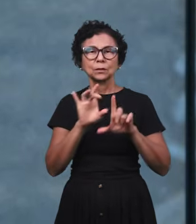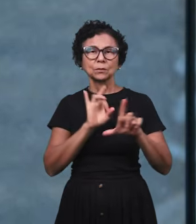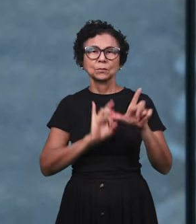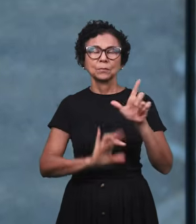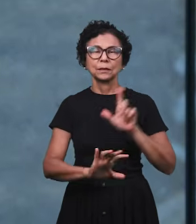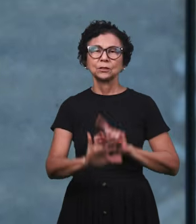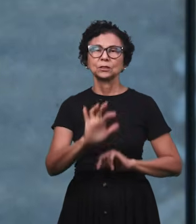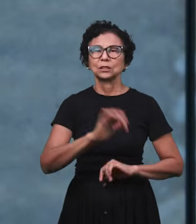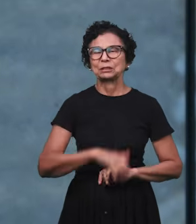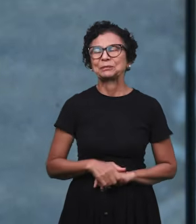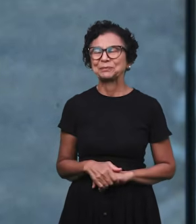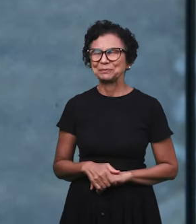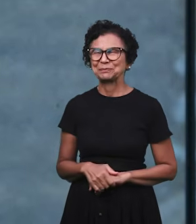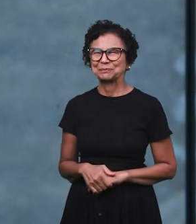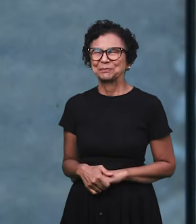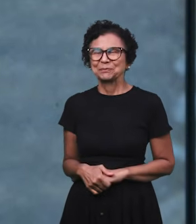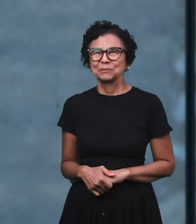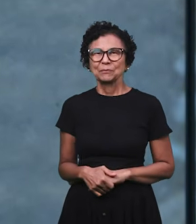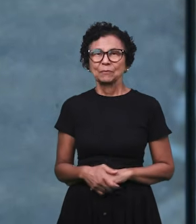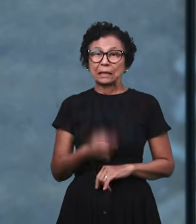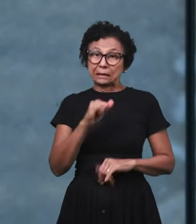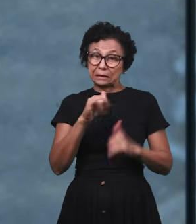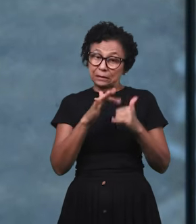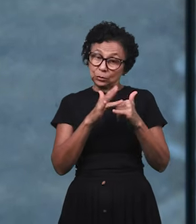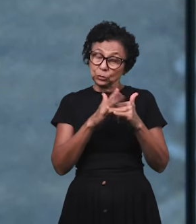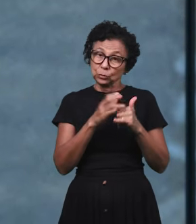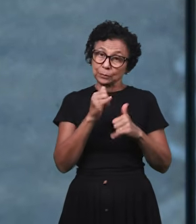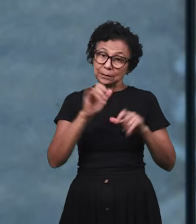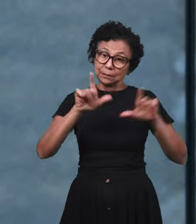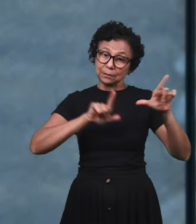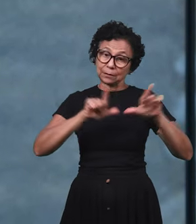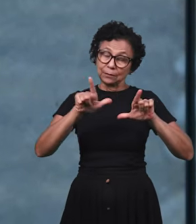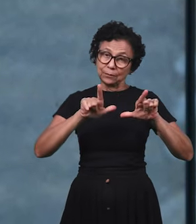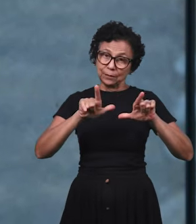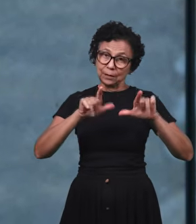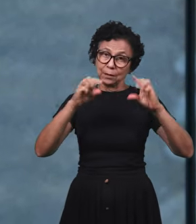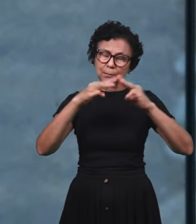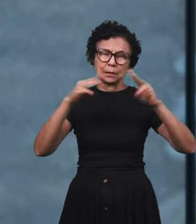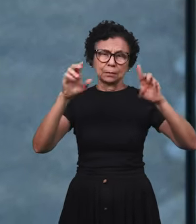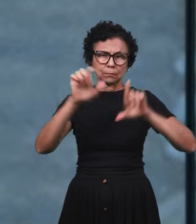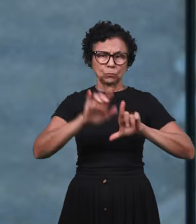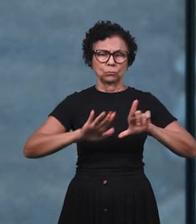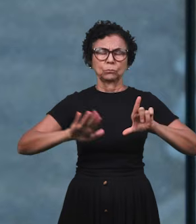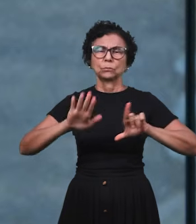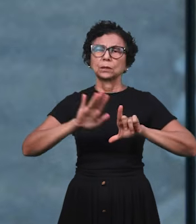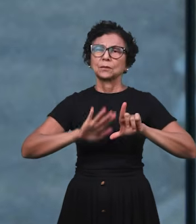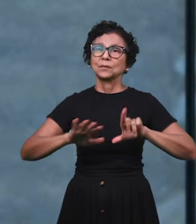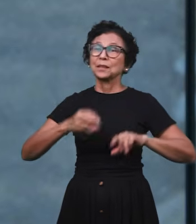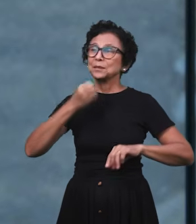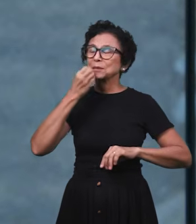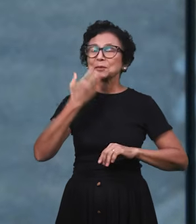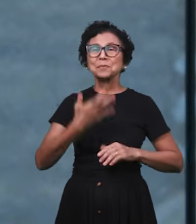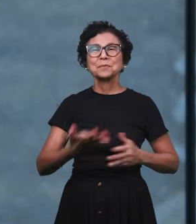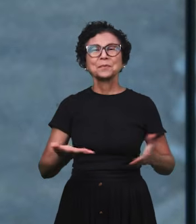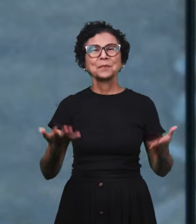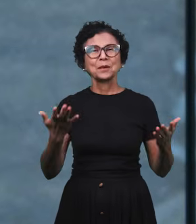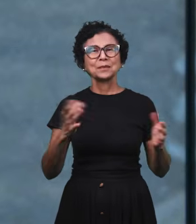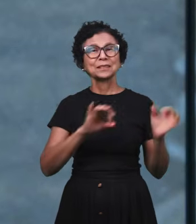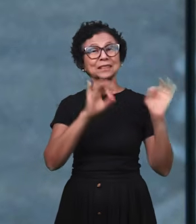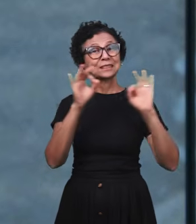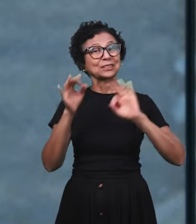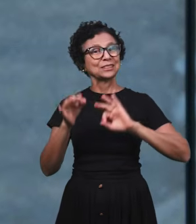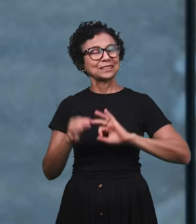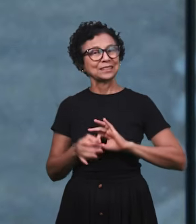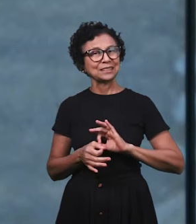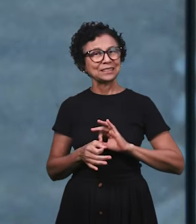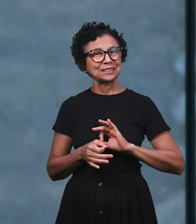faz isso se você estiver nos assistindo no YouTube. Se estiver na programação da TV Manaim, multiplataformas, que bom que você chegou aqui nesse programa. Eu sei que